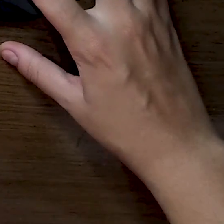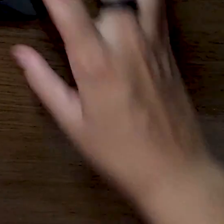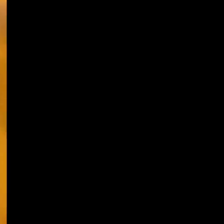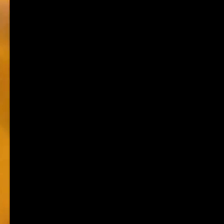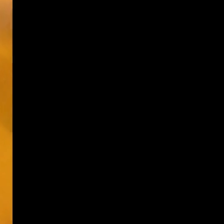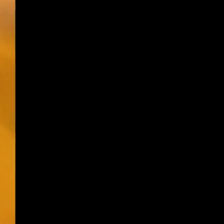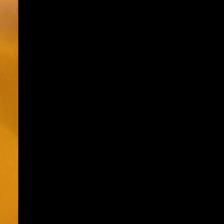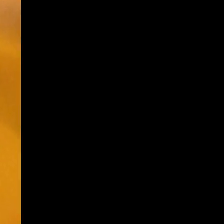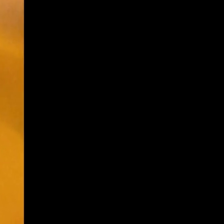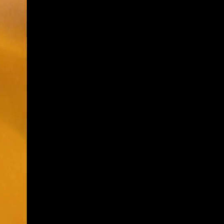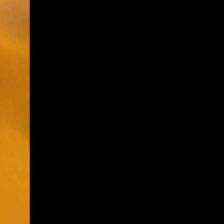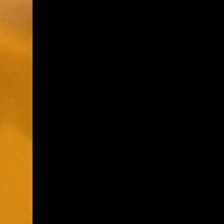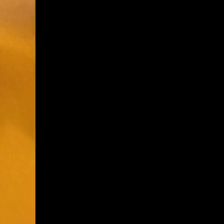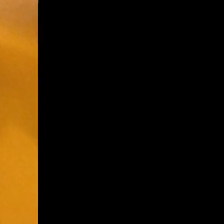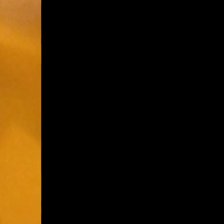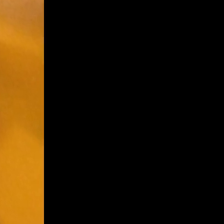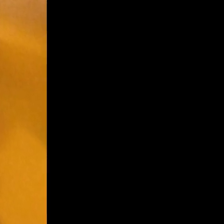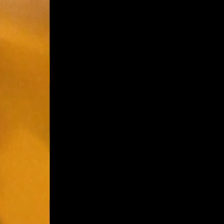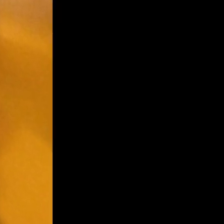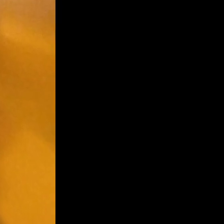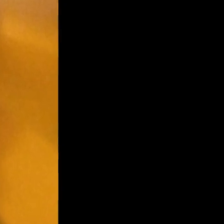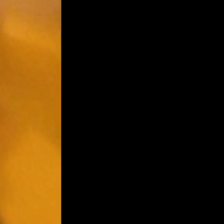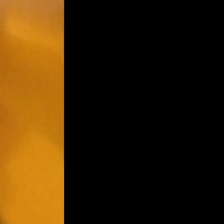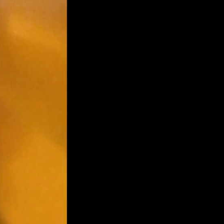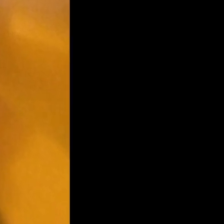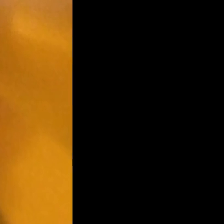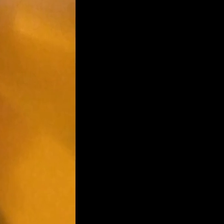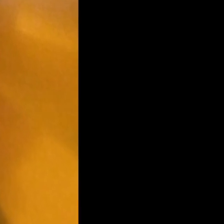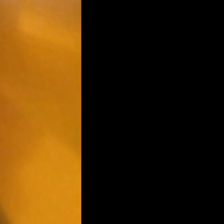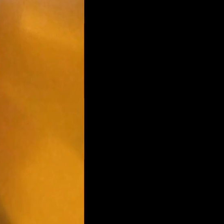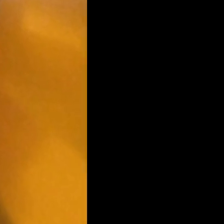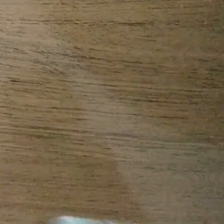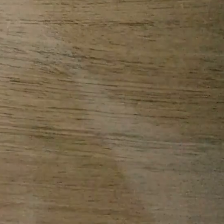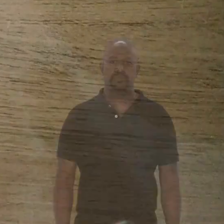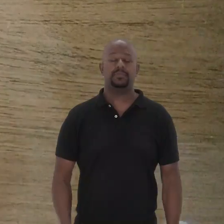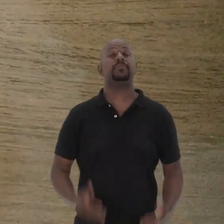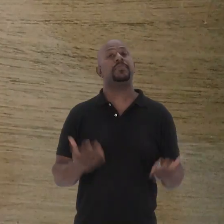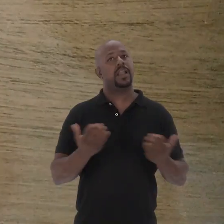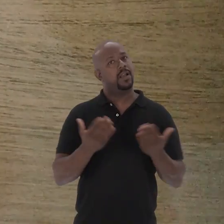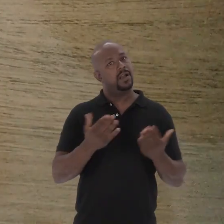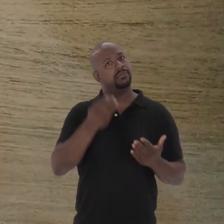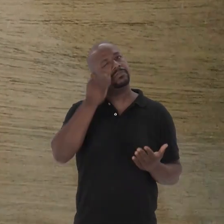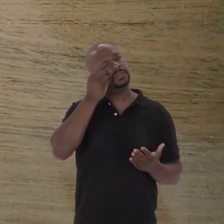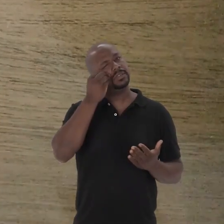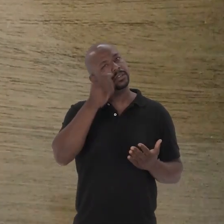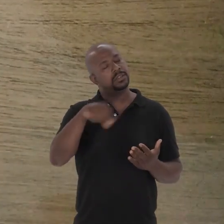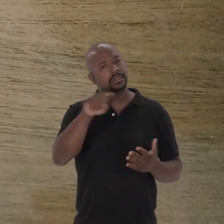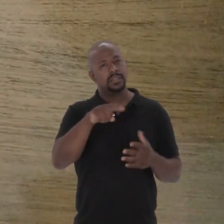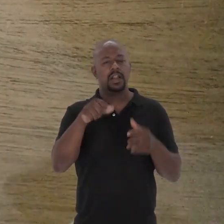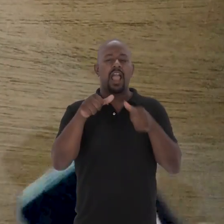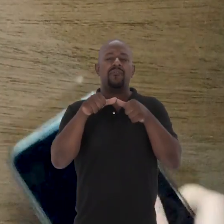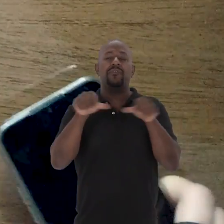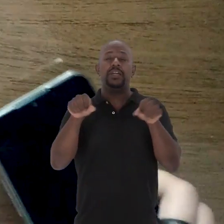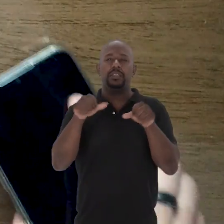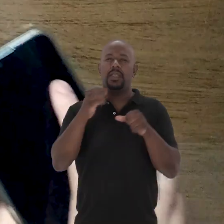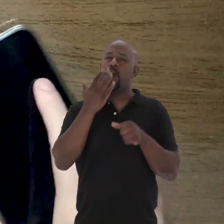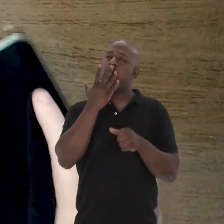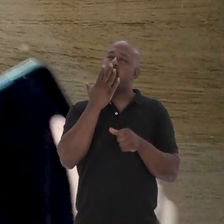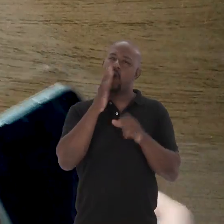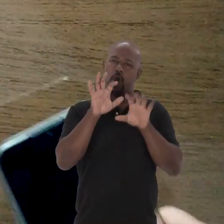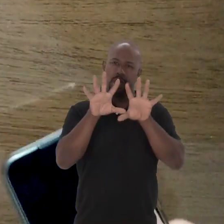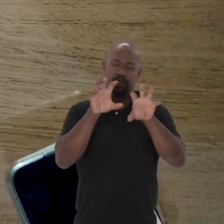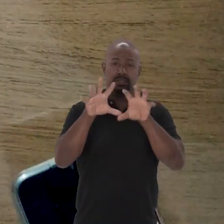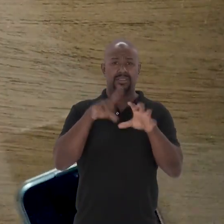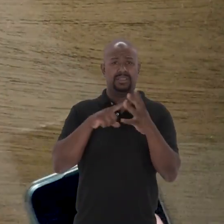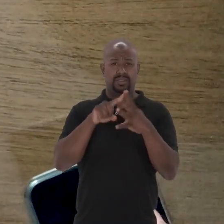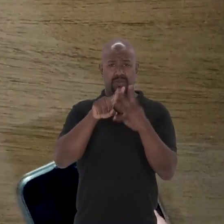O rosto de Angela Davis é moldurado pelo fundo do copo com as laterais caneladas. Agora vamos testar essa fita adesiva colorida. A gente